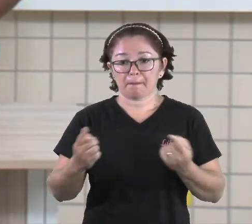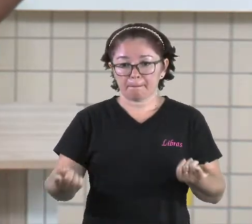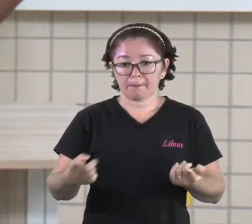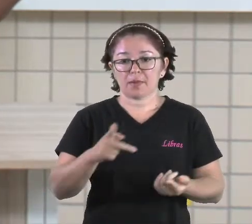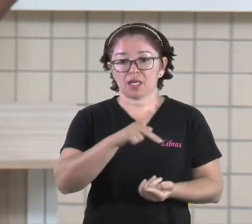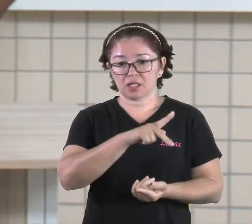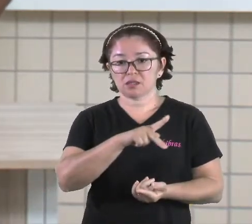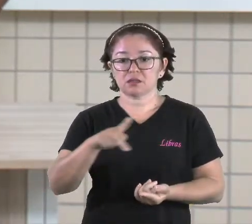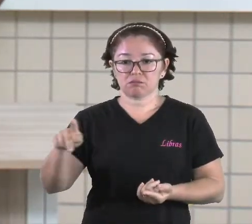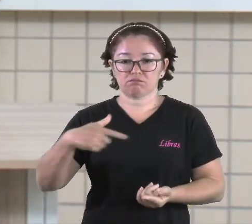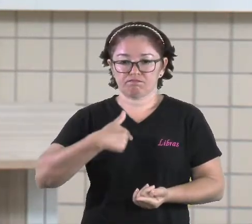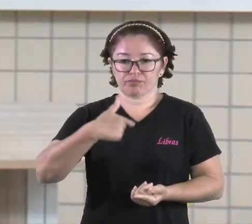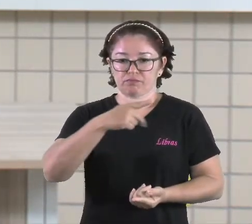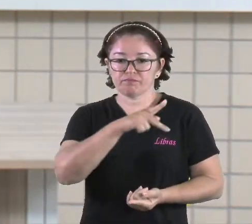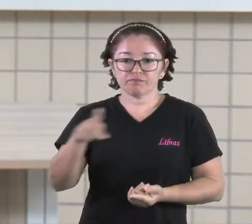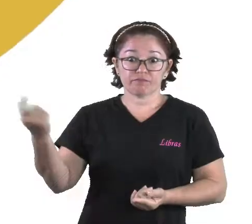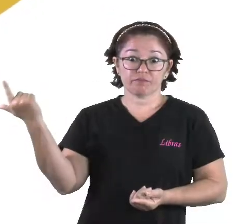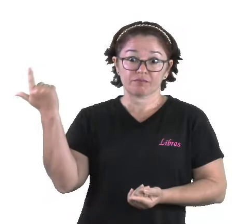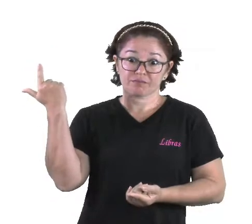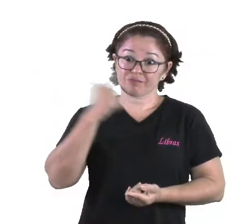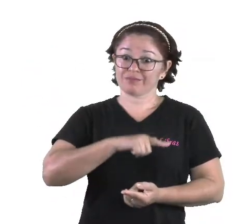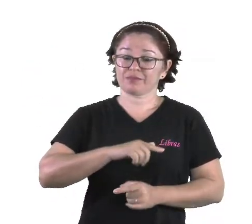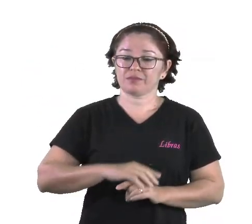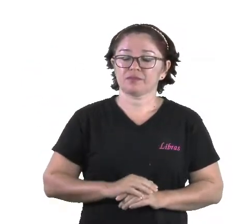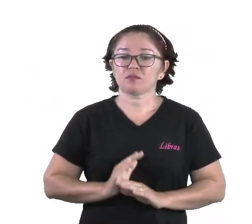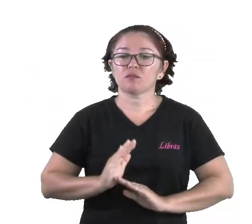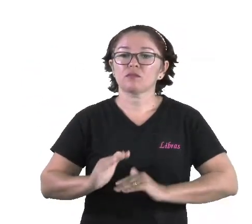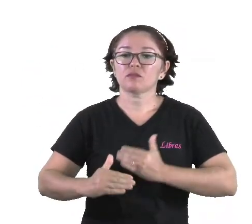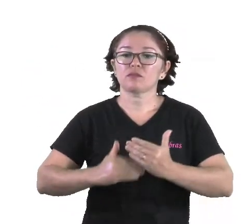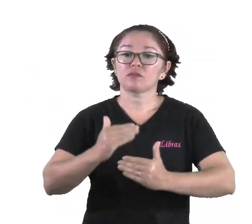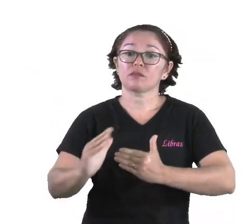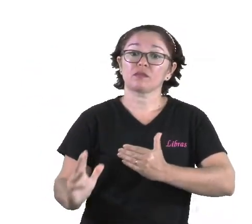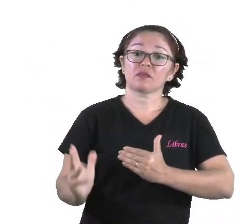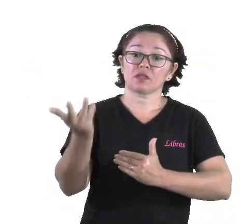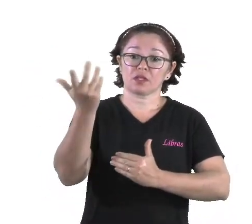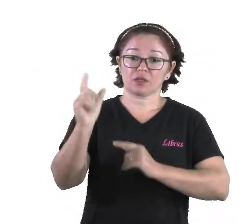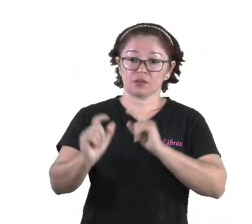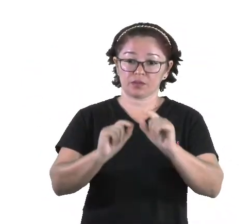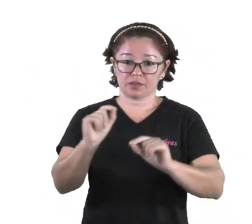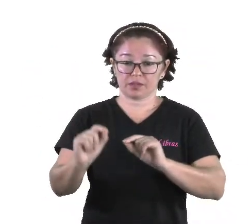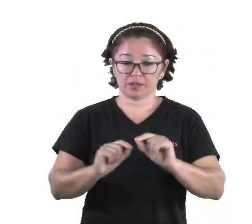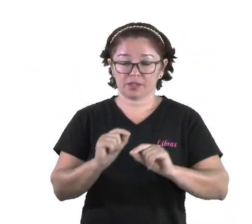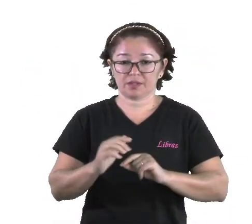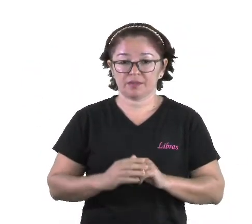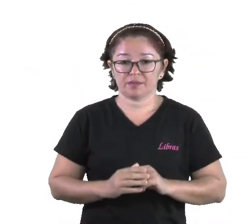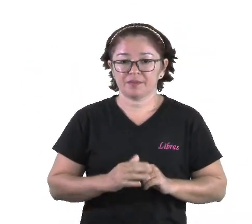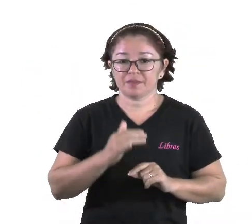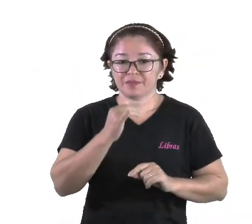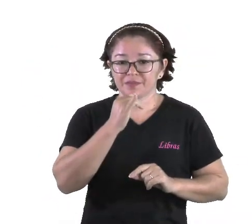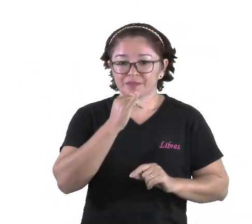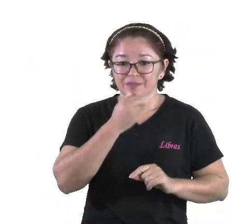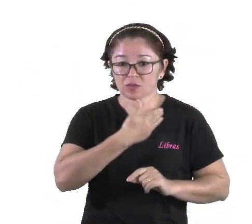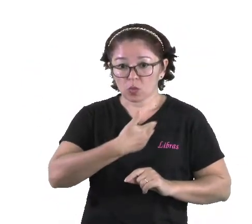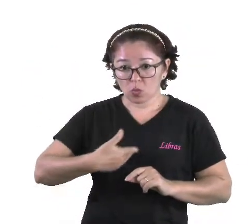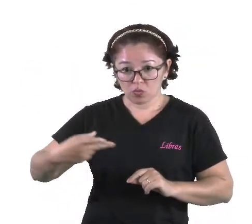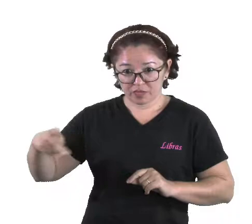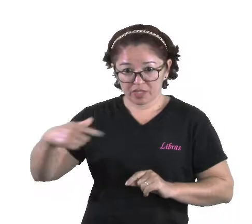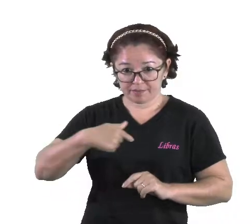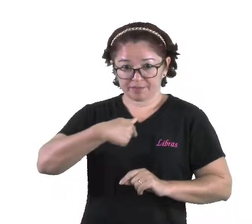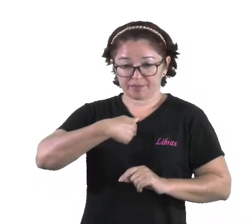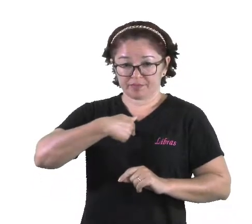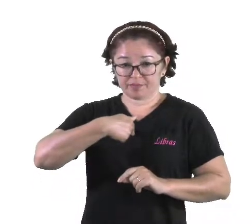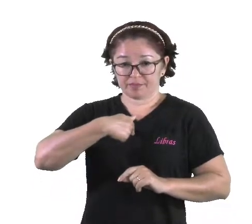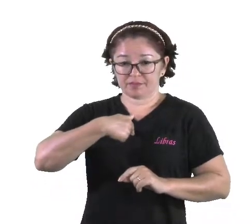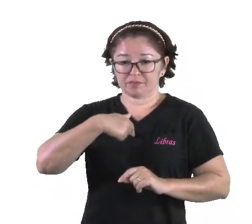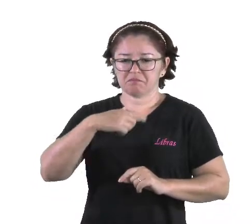a partir daí, então, nós temos uma série de fases que dão origem a esse governo de Getúlio Vargas. O primeiro